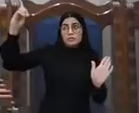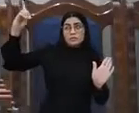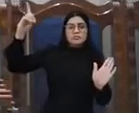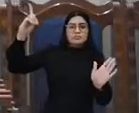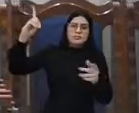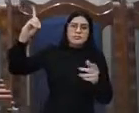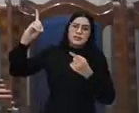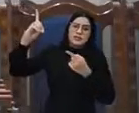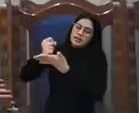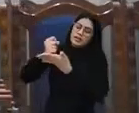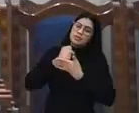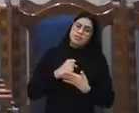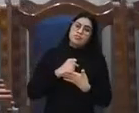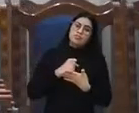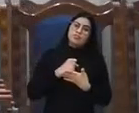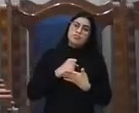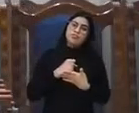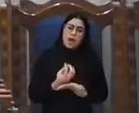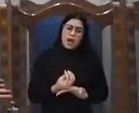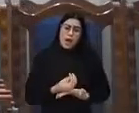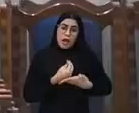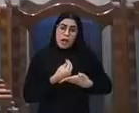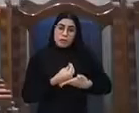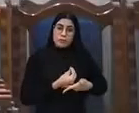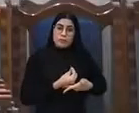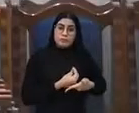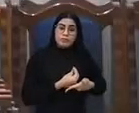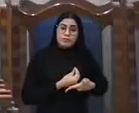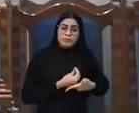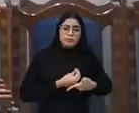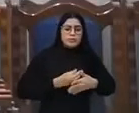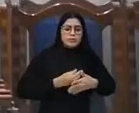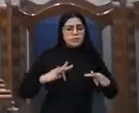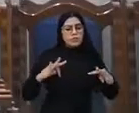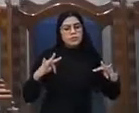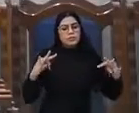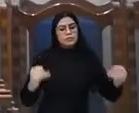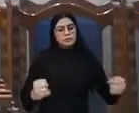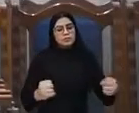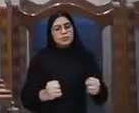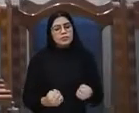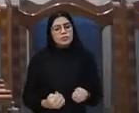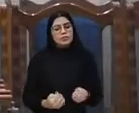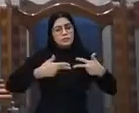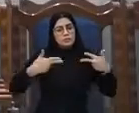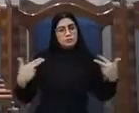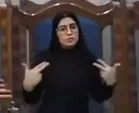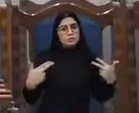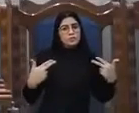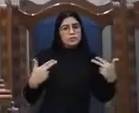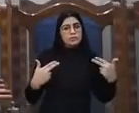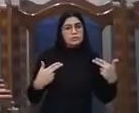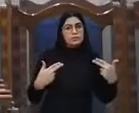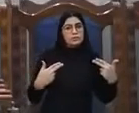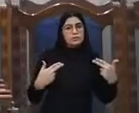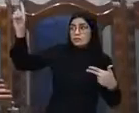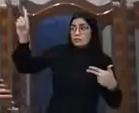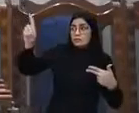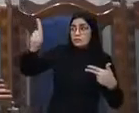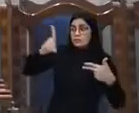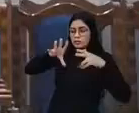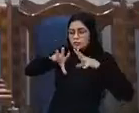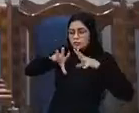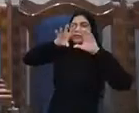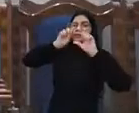Ele provê a vida, ele provê todas as coisas, ele provê respiração. Paulo diz: